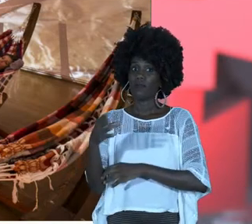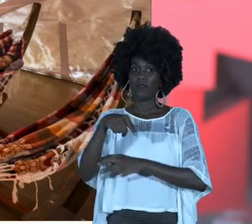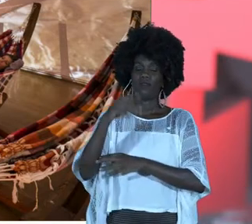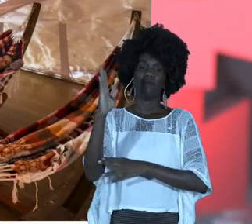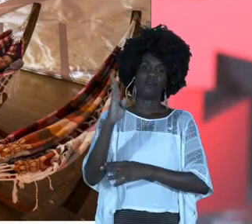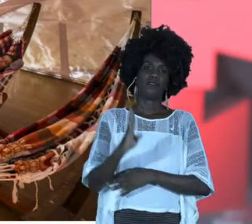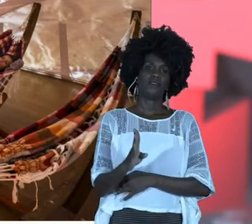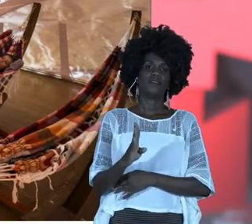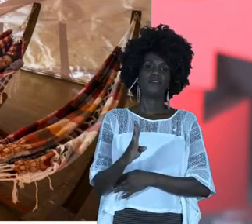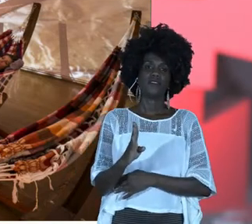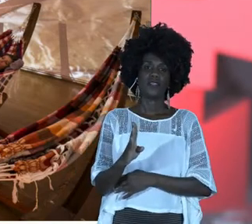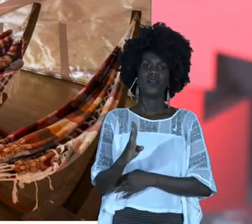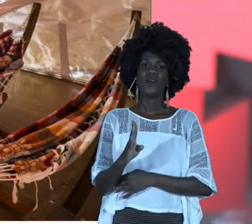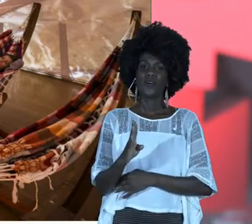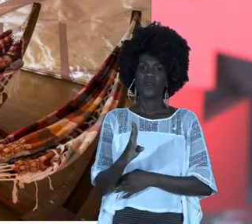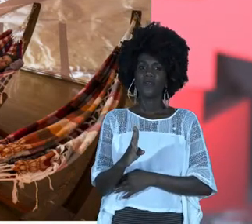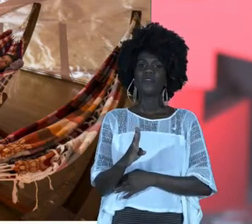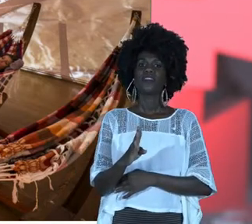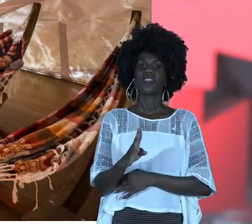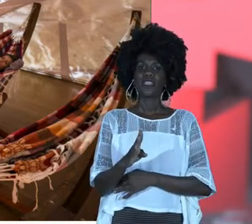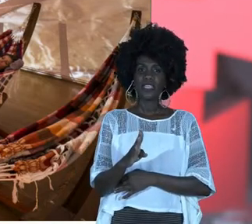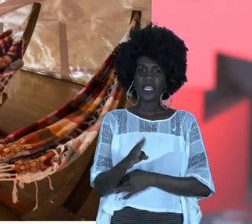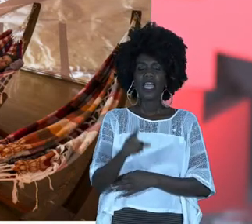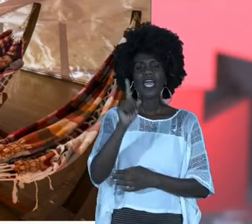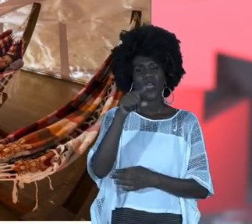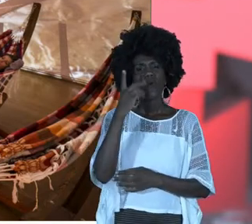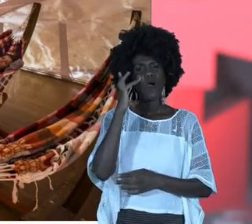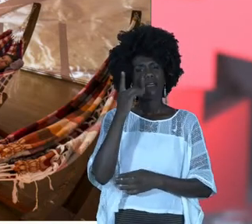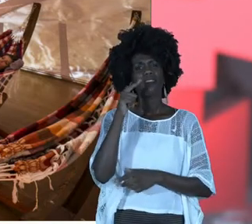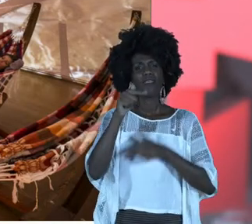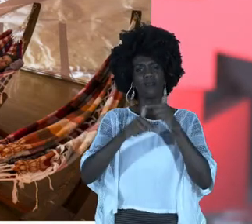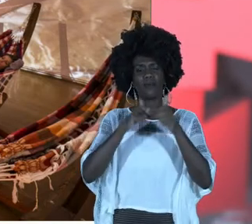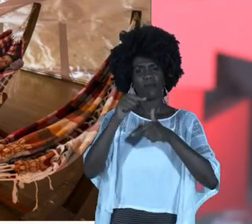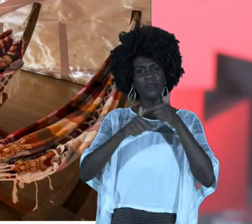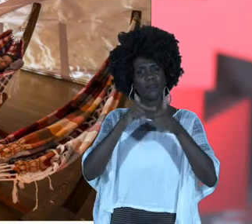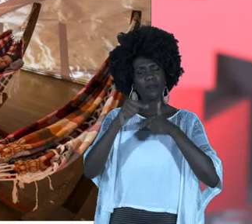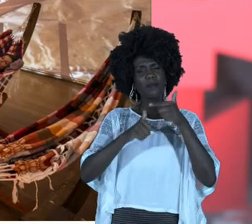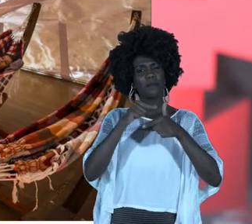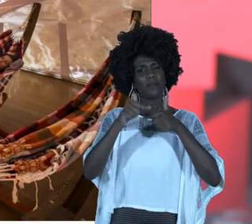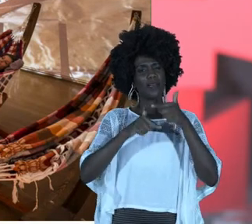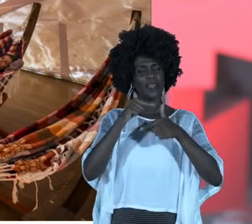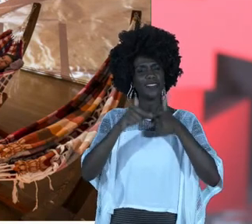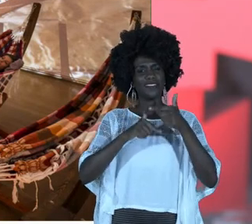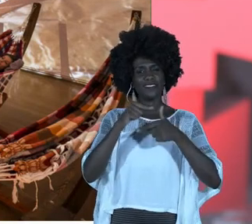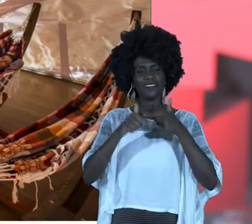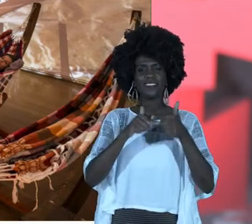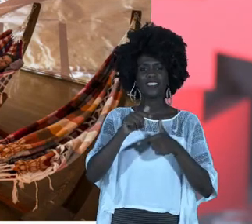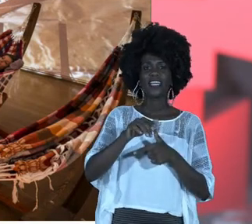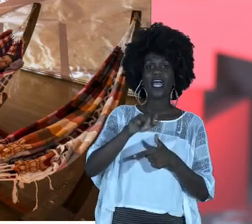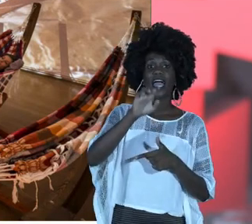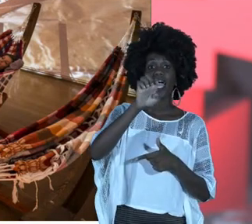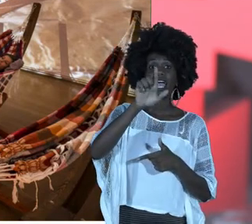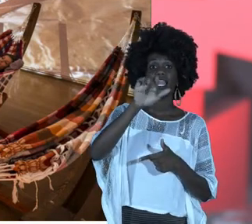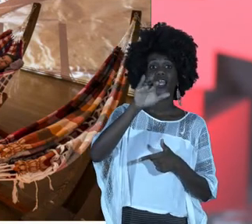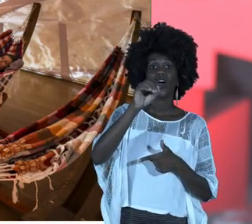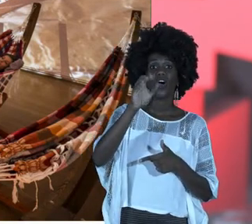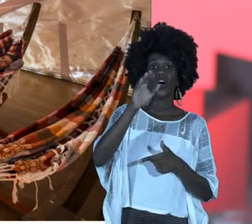Brasil. Então, aqui a gente tem um trabalho de Elliot